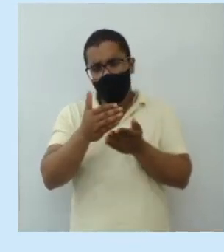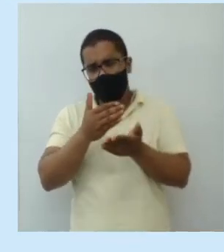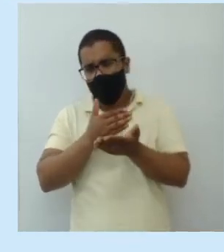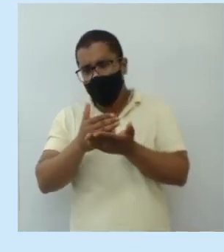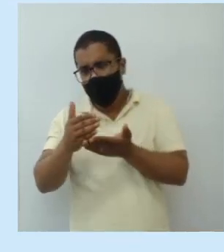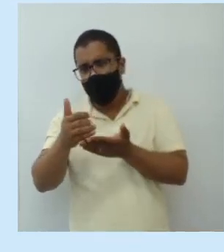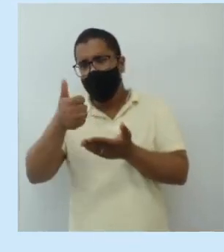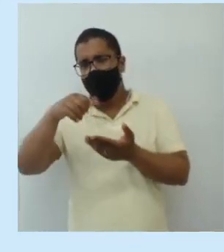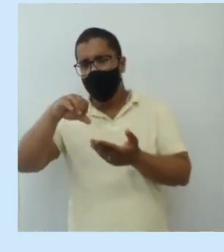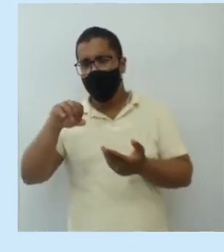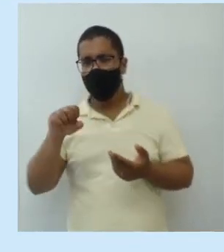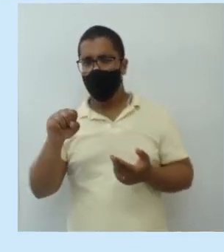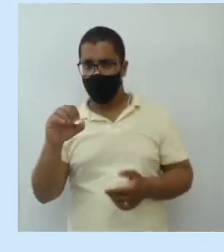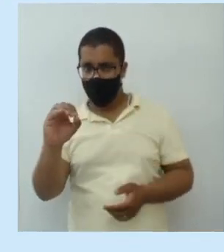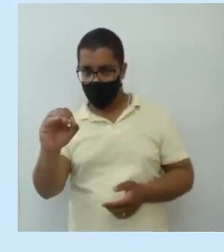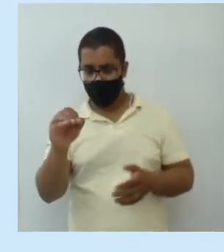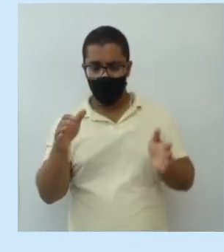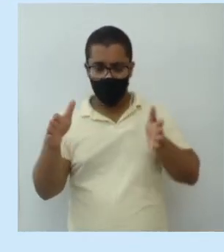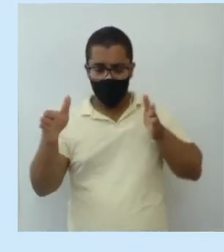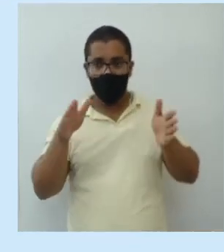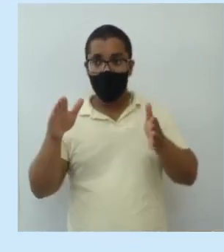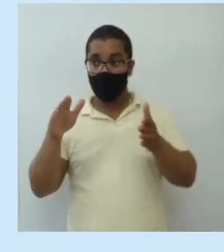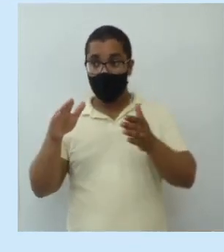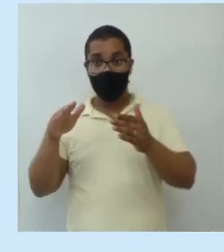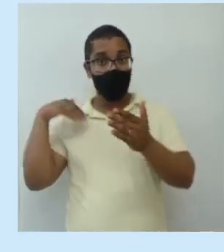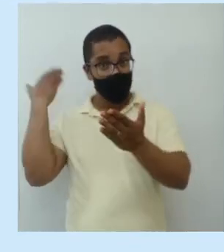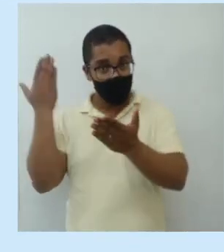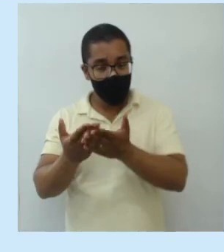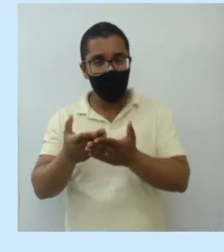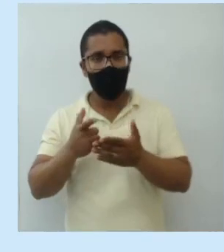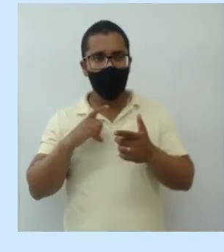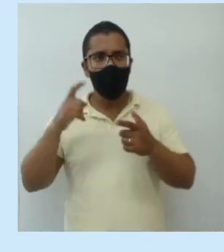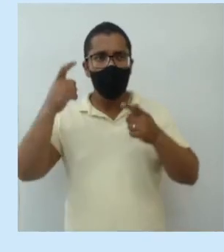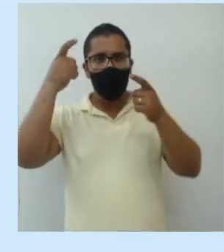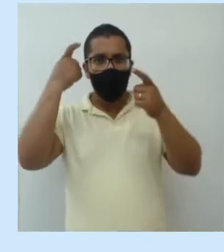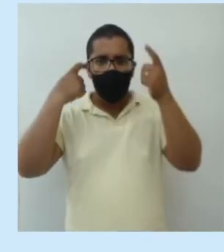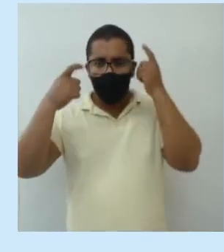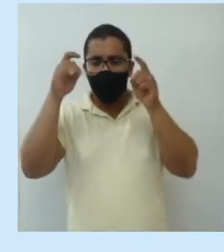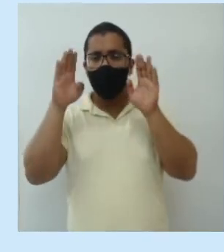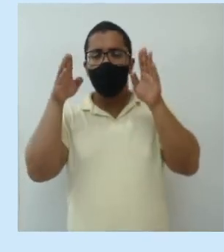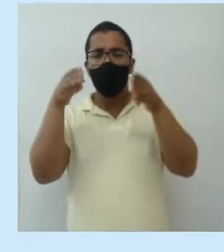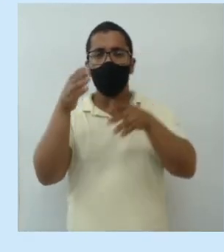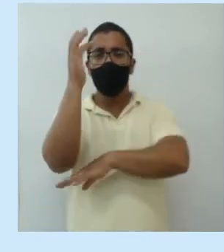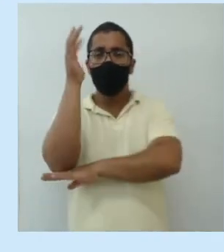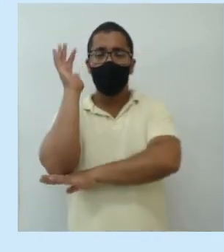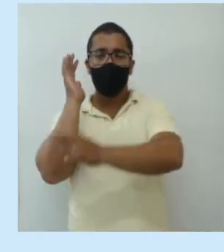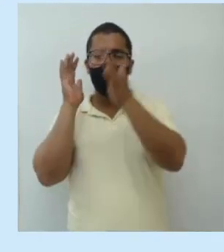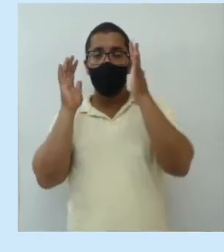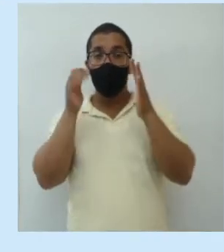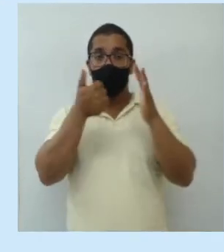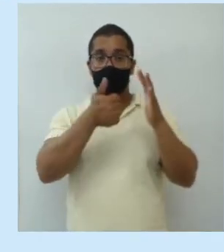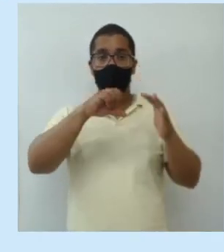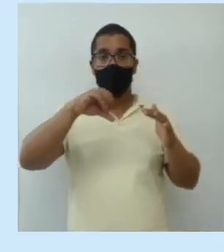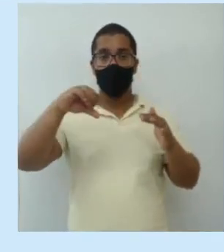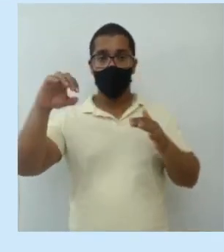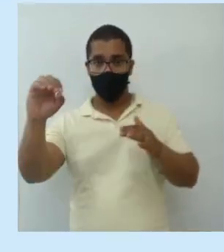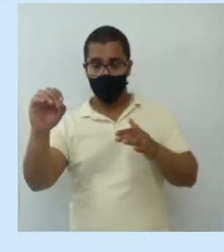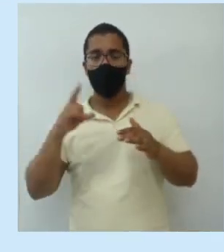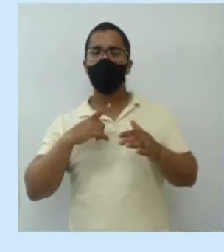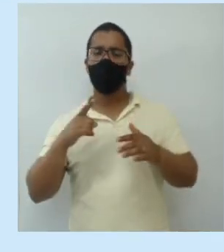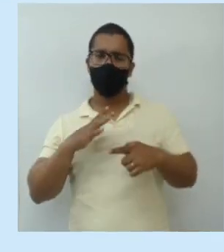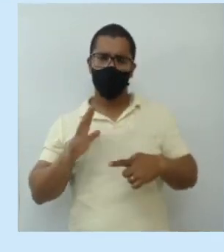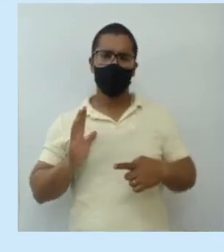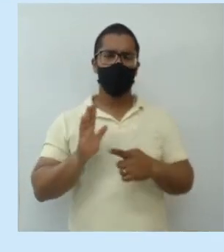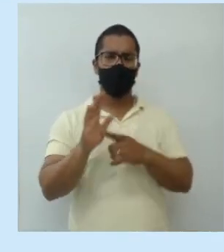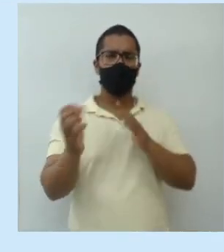80 para cá, a gente vai ter um crescimento dessa preocupação ambiental, certo? E a década de 90 vai ser bem simbólica aqui